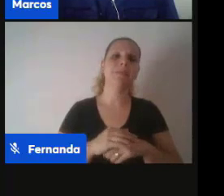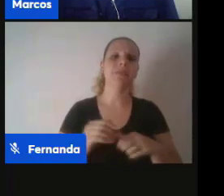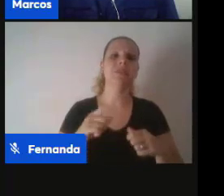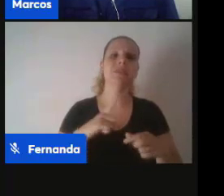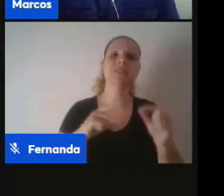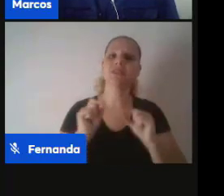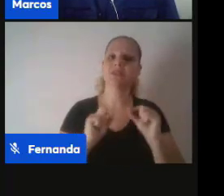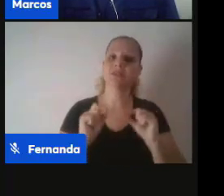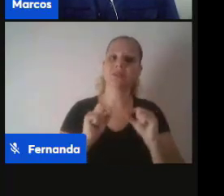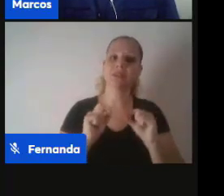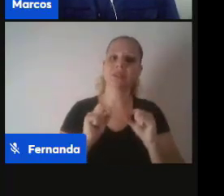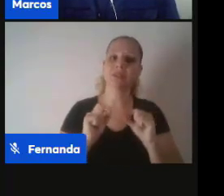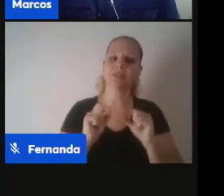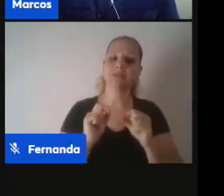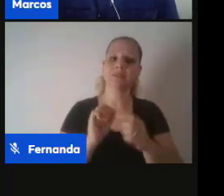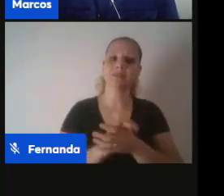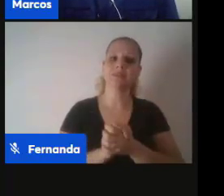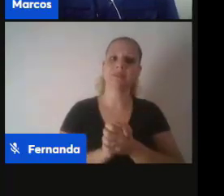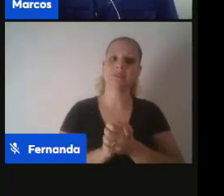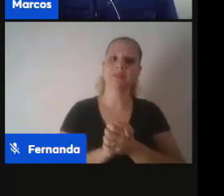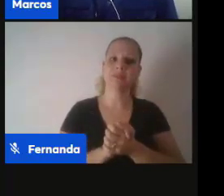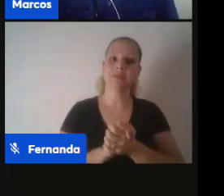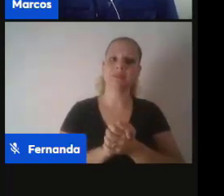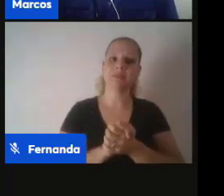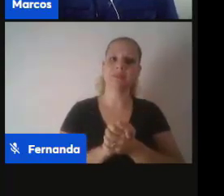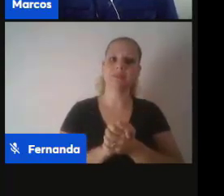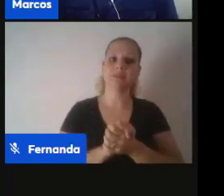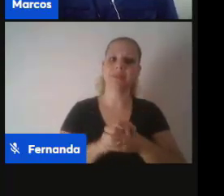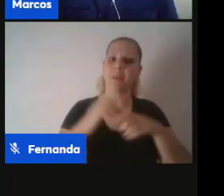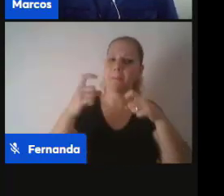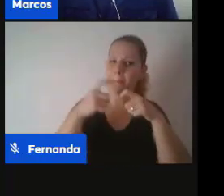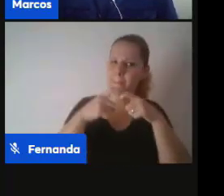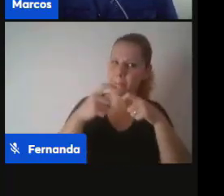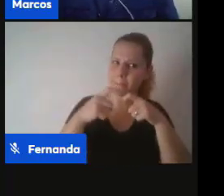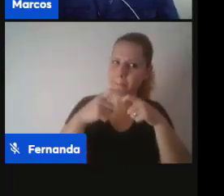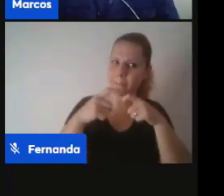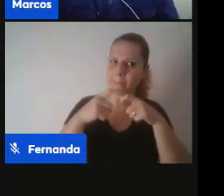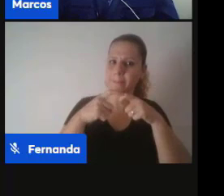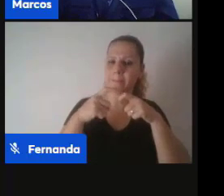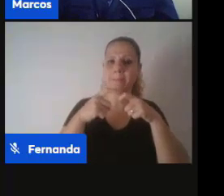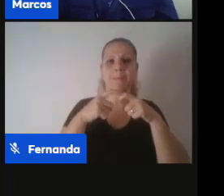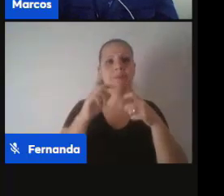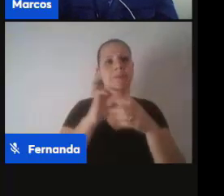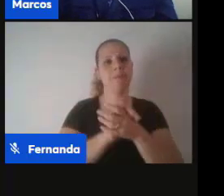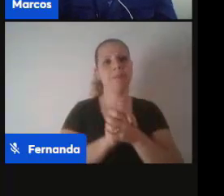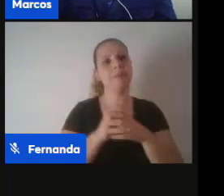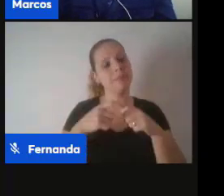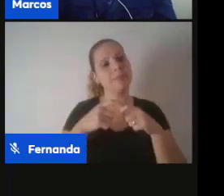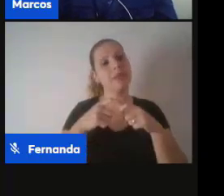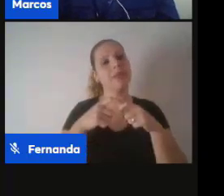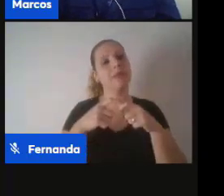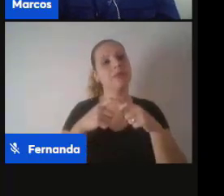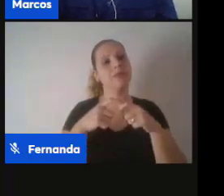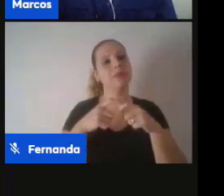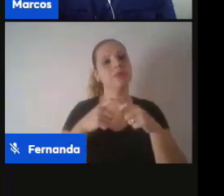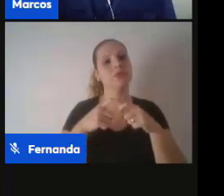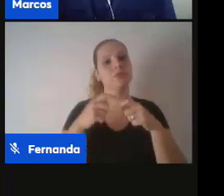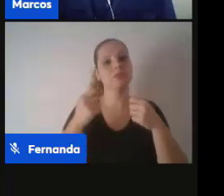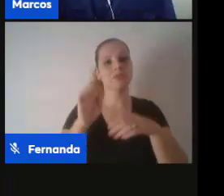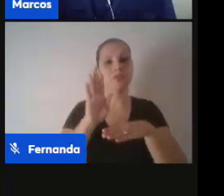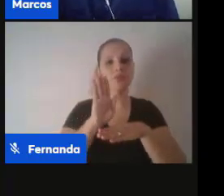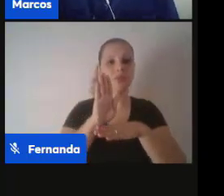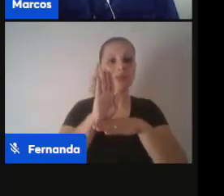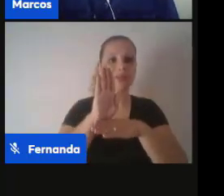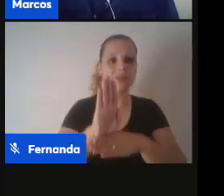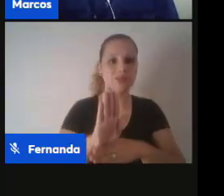tivemos, inclusive, que teve que médicos daqui, doutor Rivaldo Venâncio, doutora Márcia, para ajudar